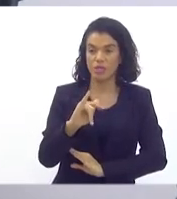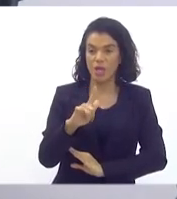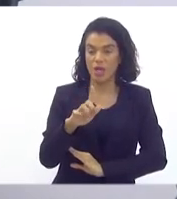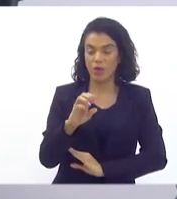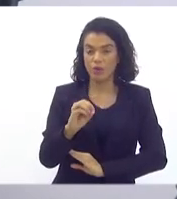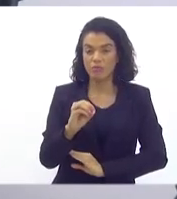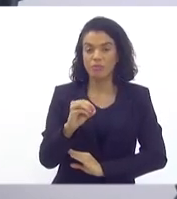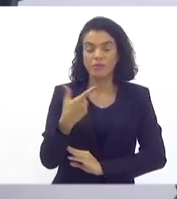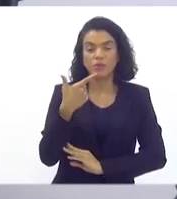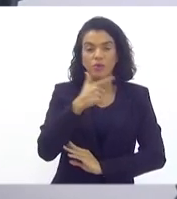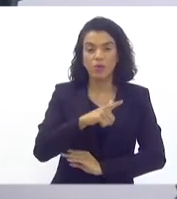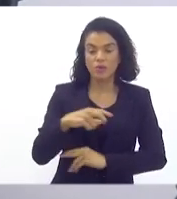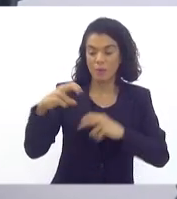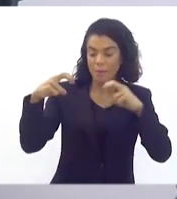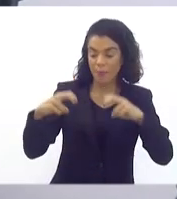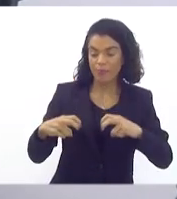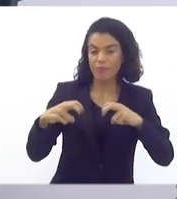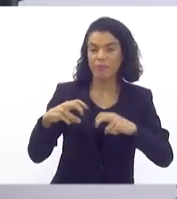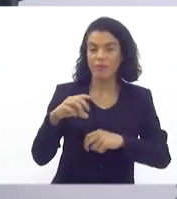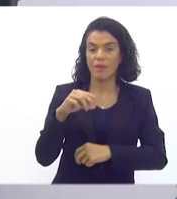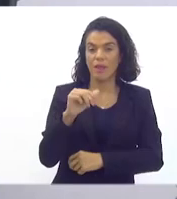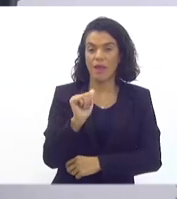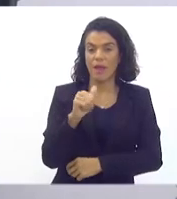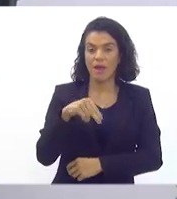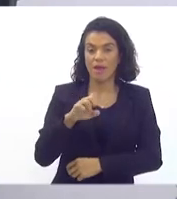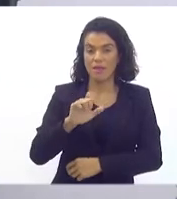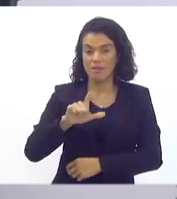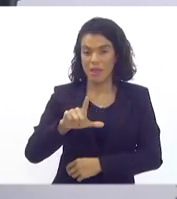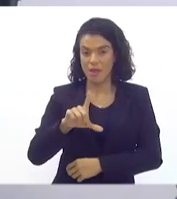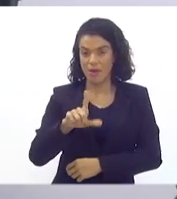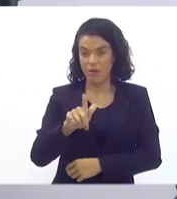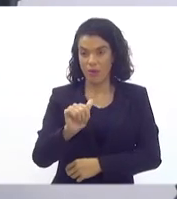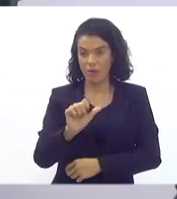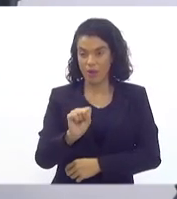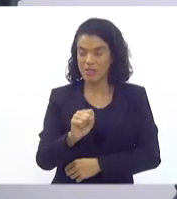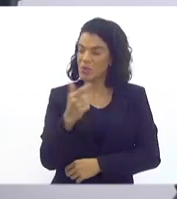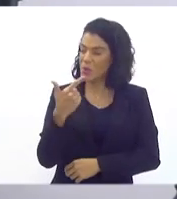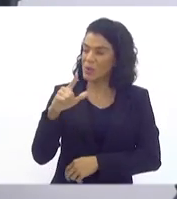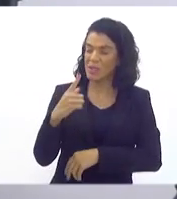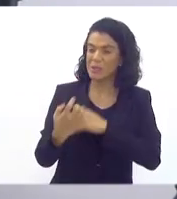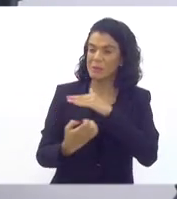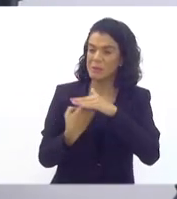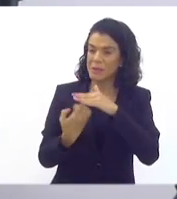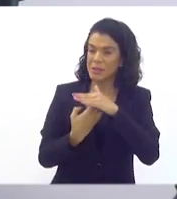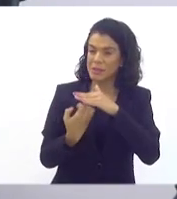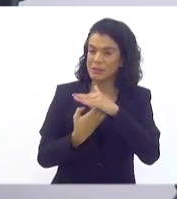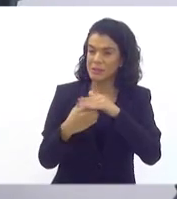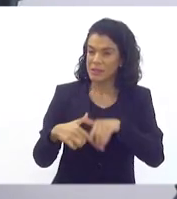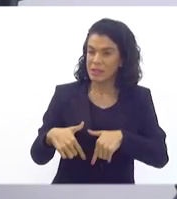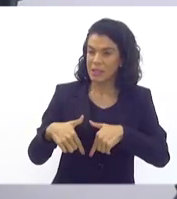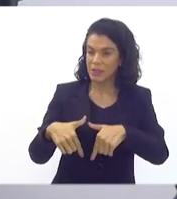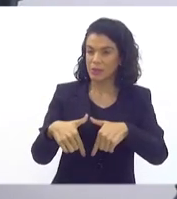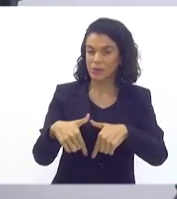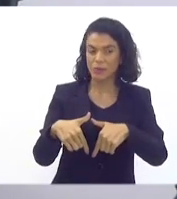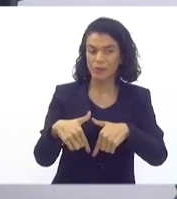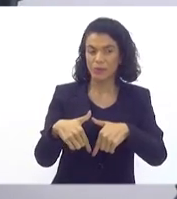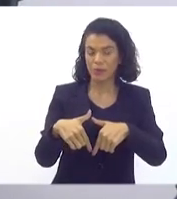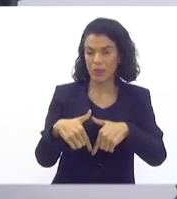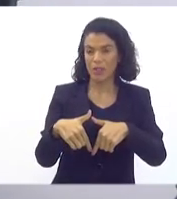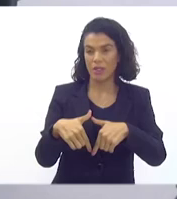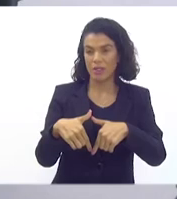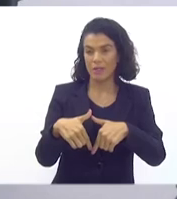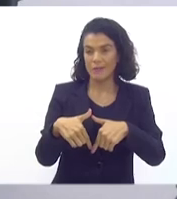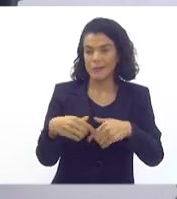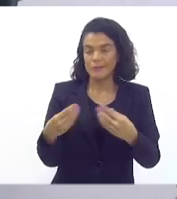auitiva da neogás e de uma outra empresa sobre que atua nessa nessa modelagem